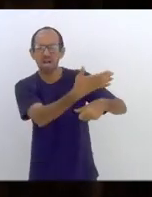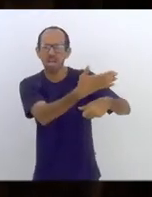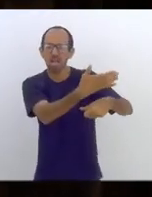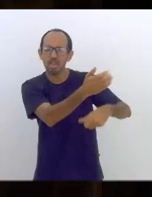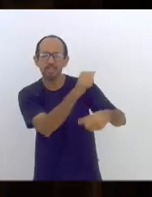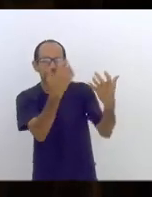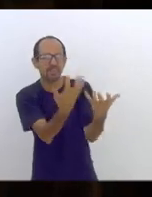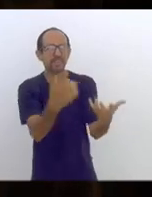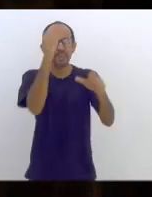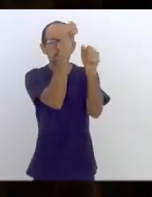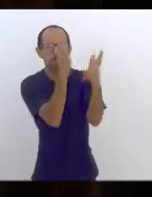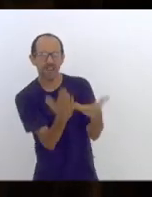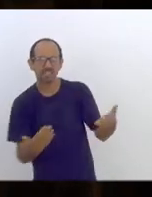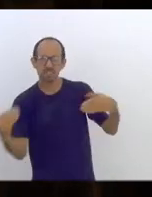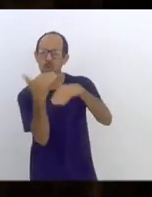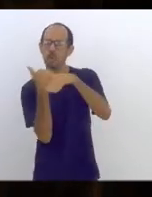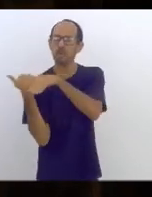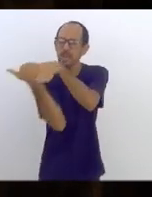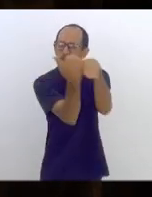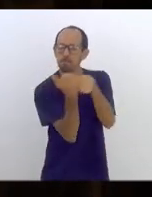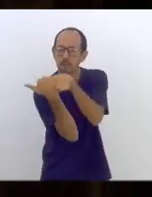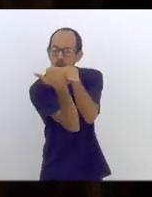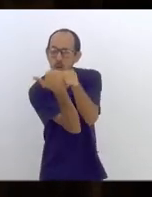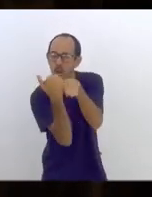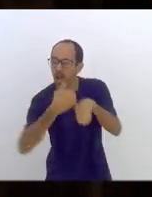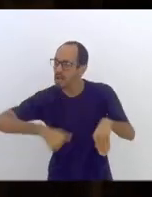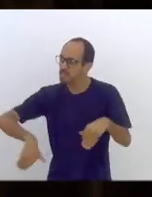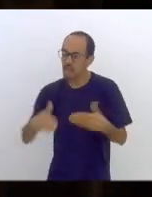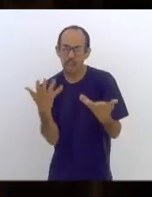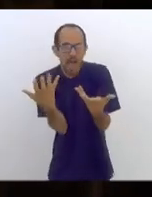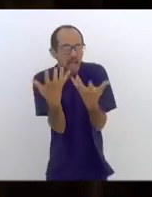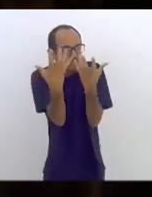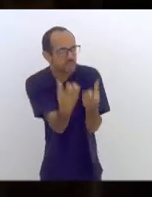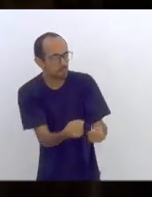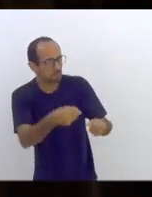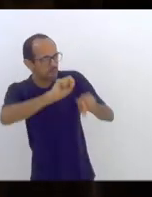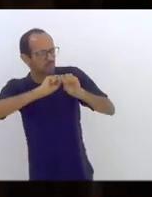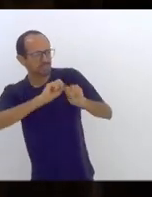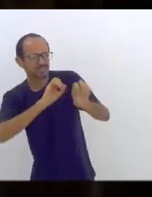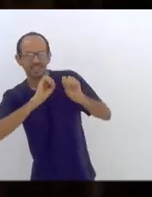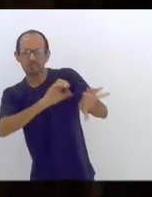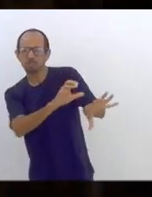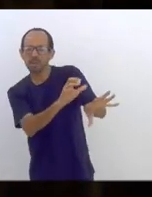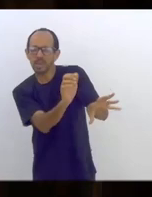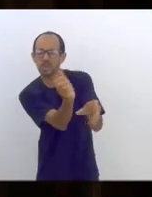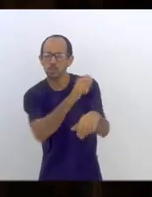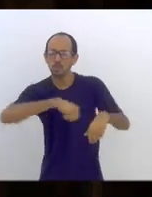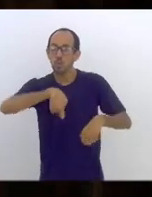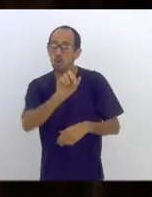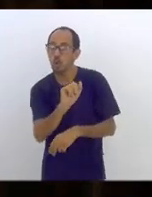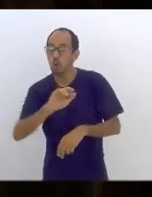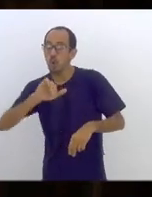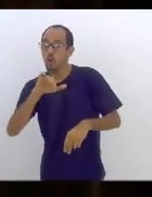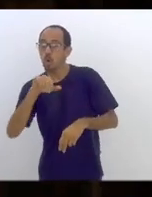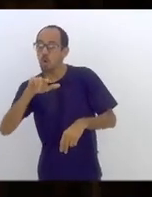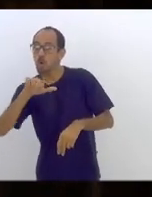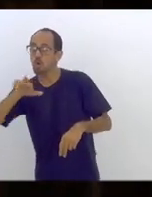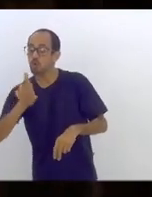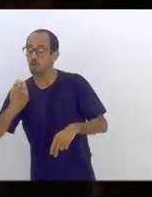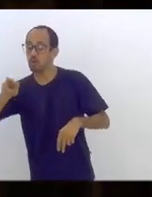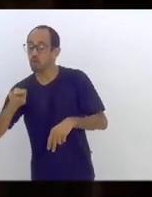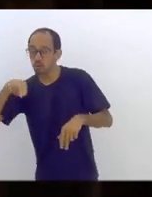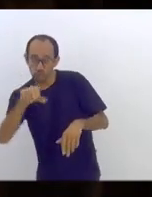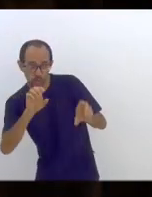um Brasil mais irmão. De Alá receberam ensinamentos, de Oluru não se afastaram um só